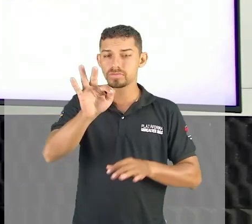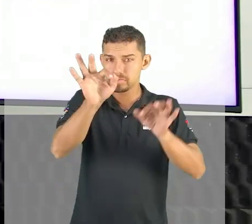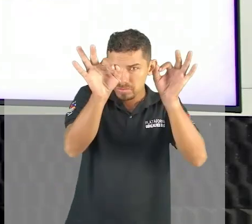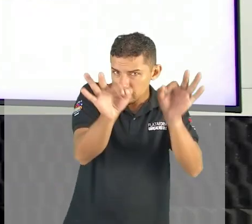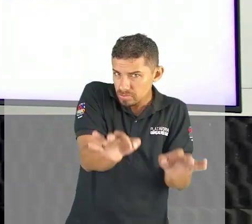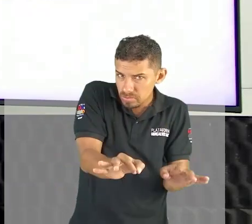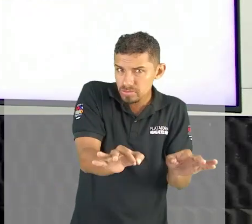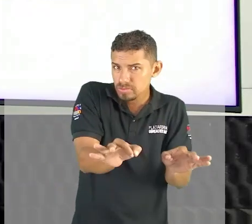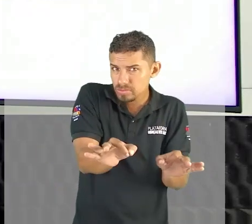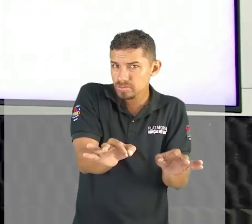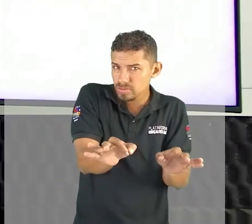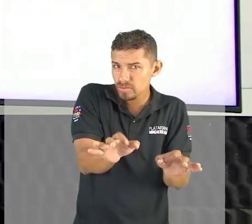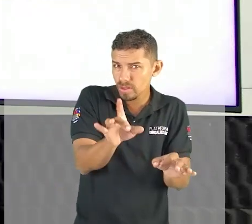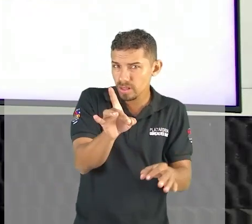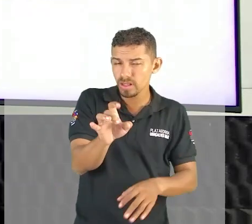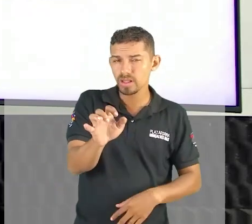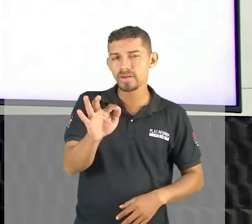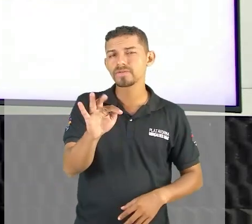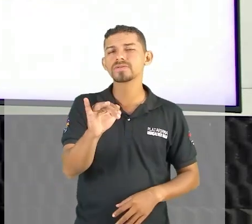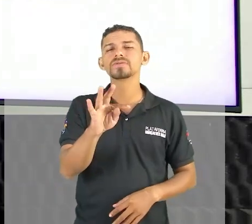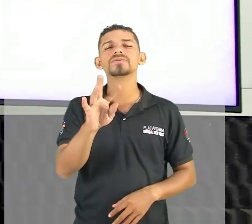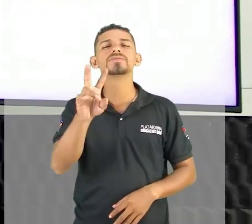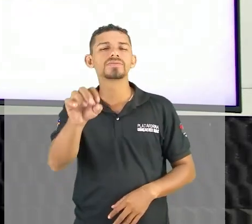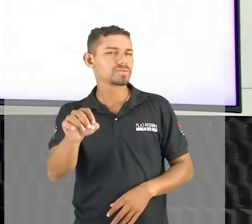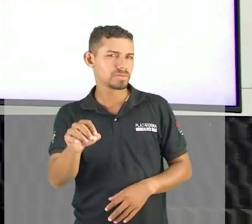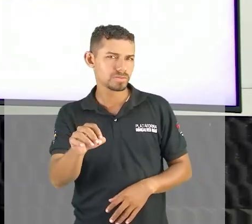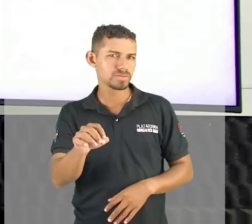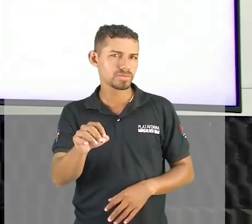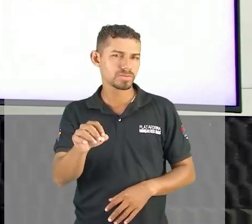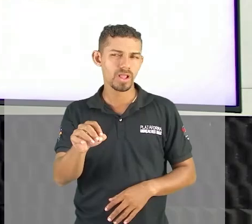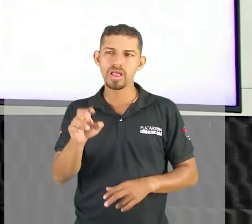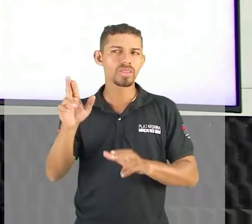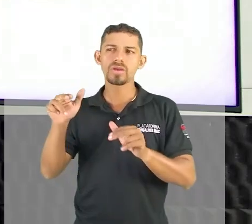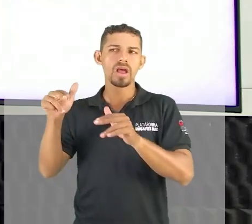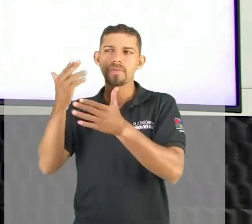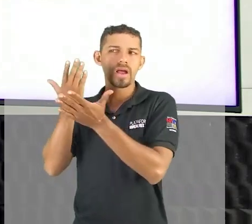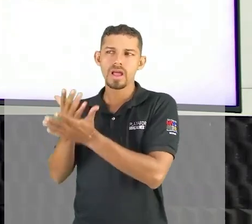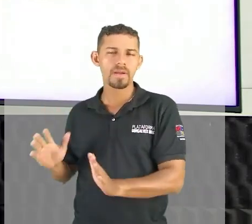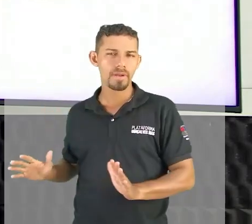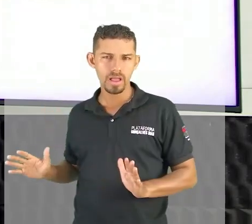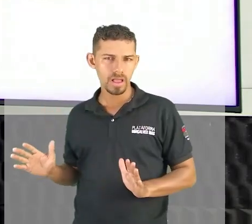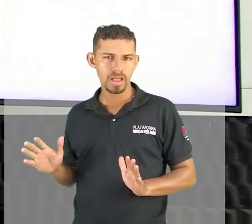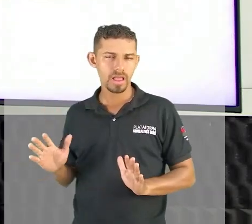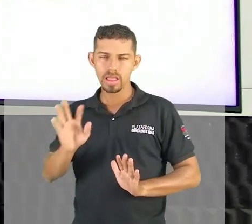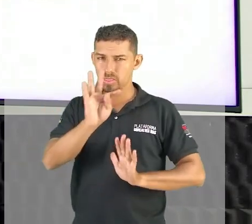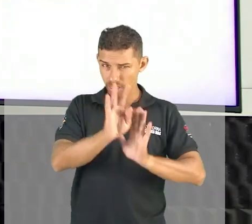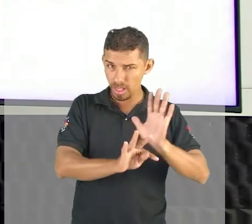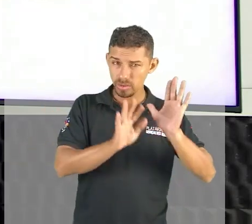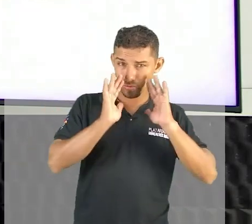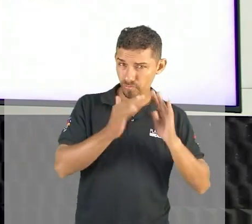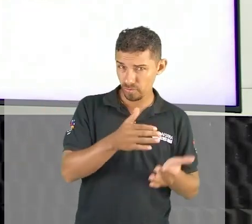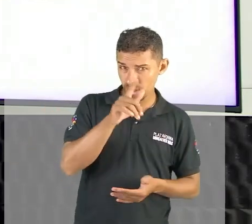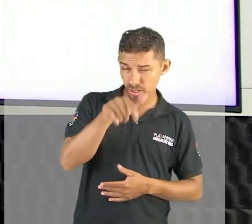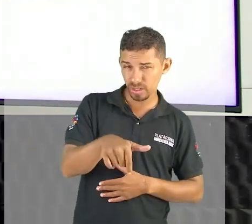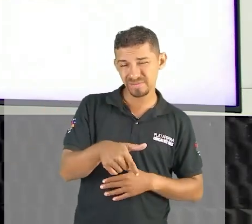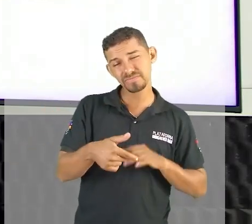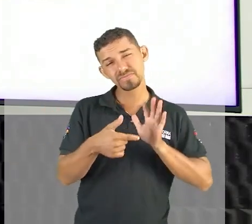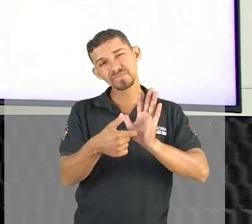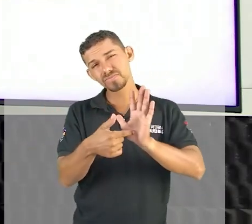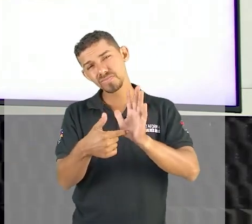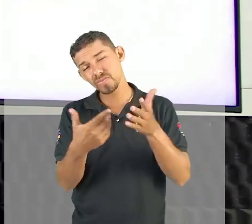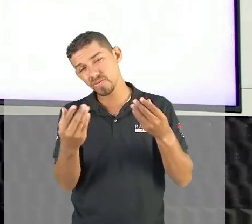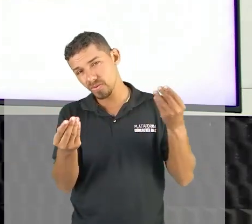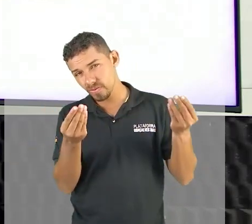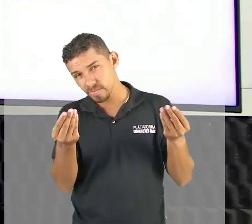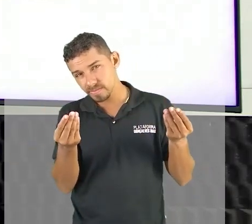definitiva então será que isso é definitivo nunca mais vai acabar o texto sintetiza isso apresenta isso como